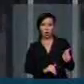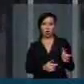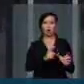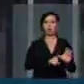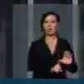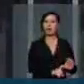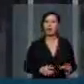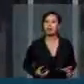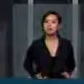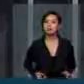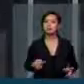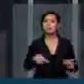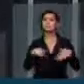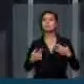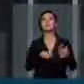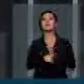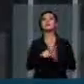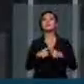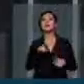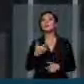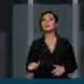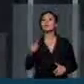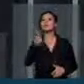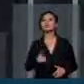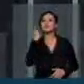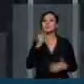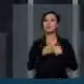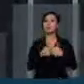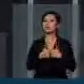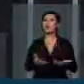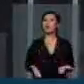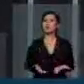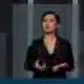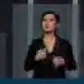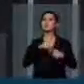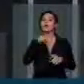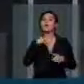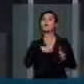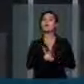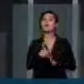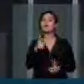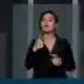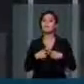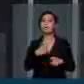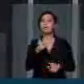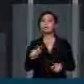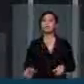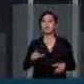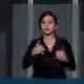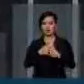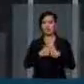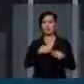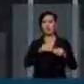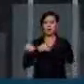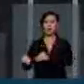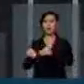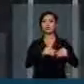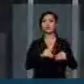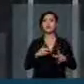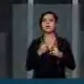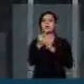ao transporte? Não só a transparência das tarifas, mas também o transporte como direito social, como foi aprovado